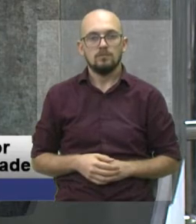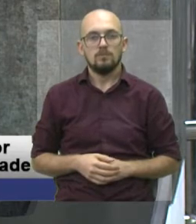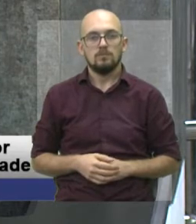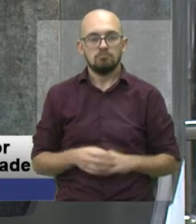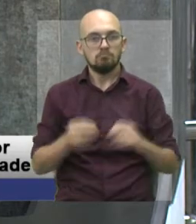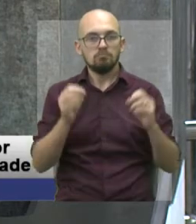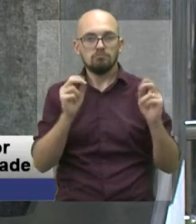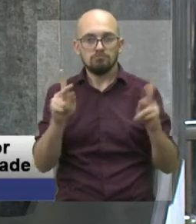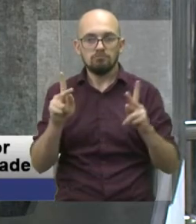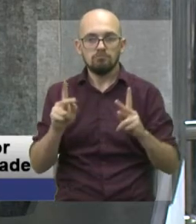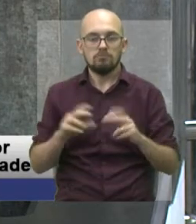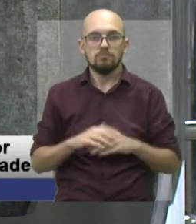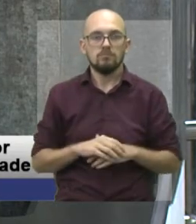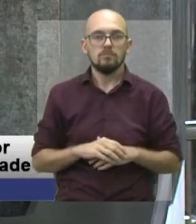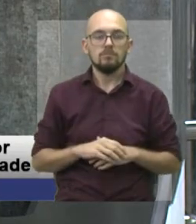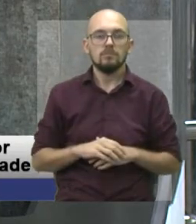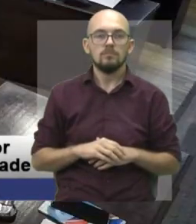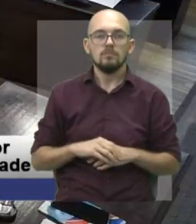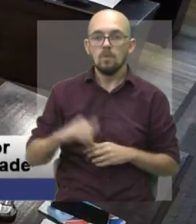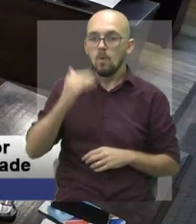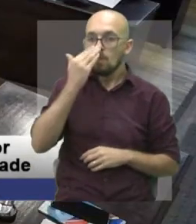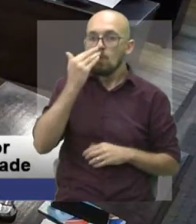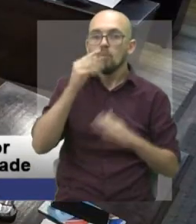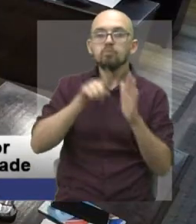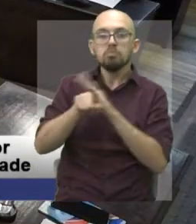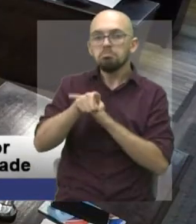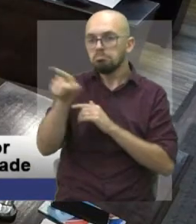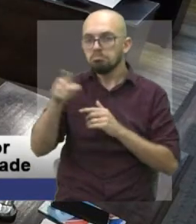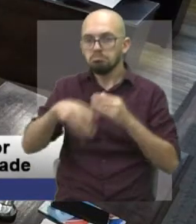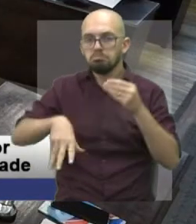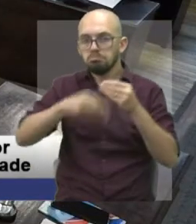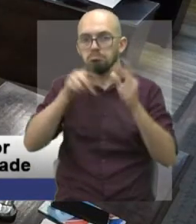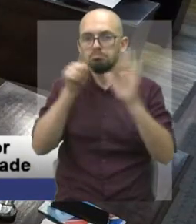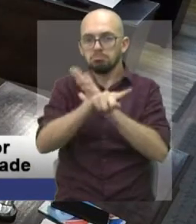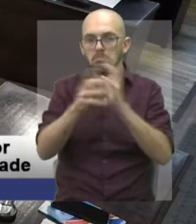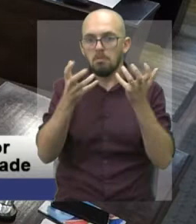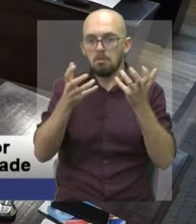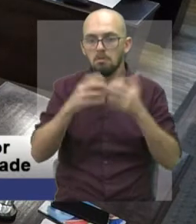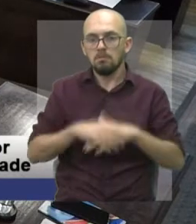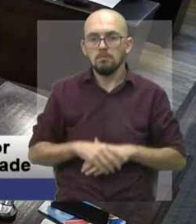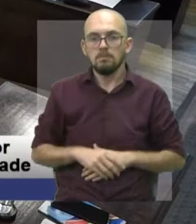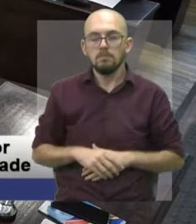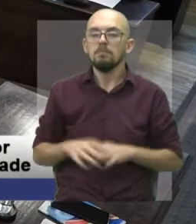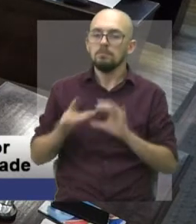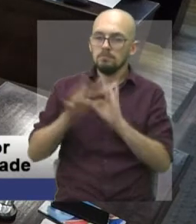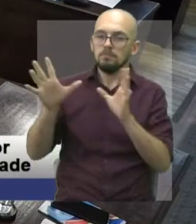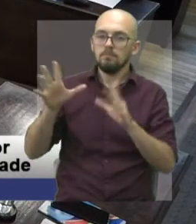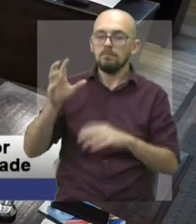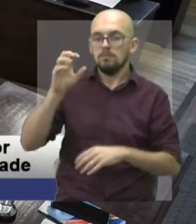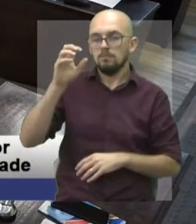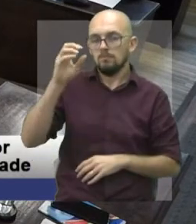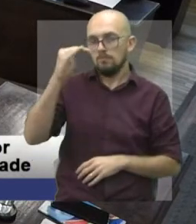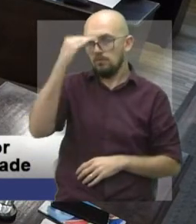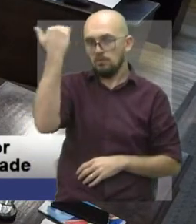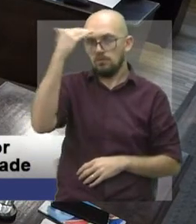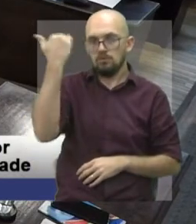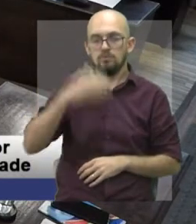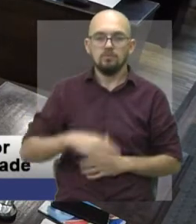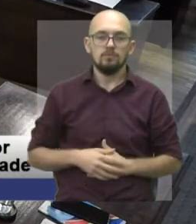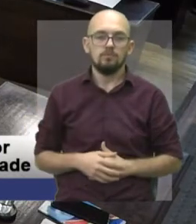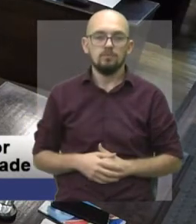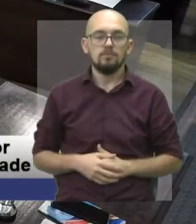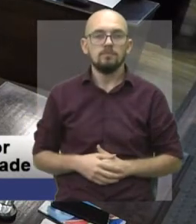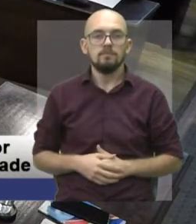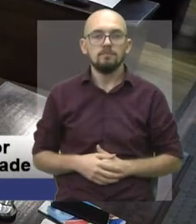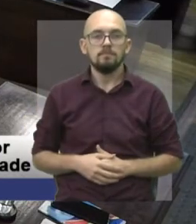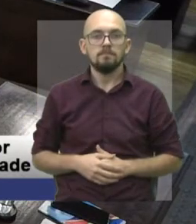Ok? Alguém quer fazer alguma pergunta? Com a palavra, o vereador João Pacheco. Em